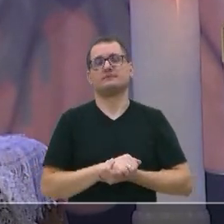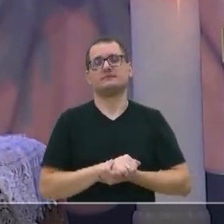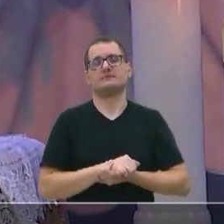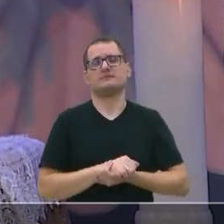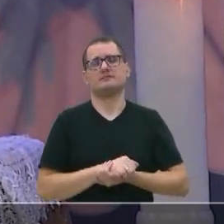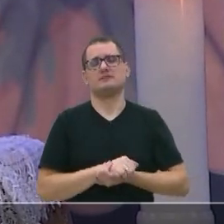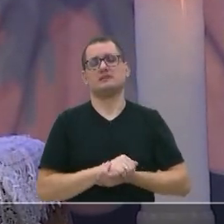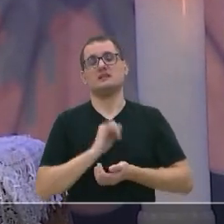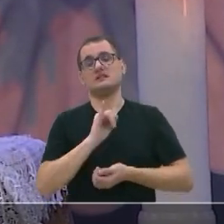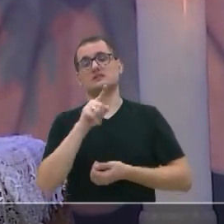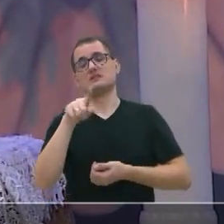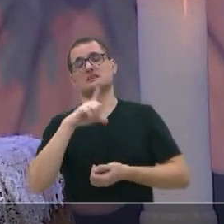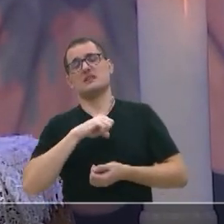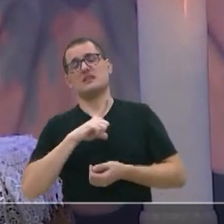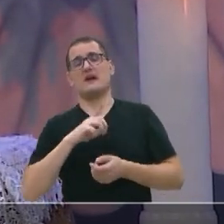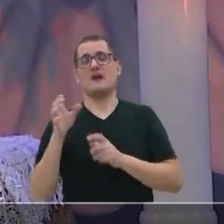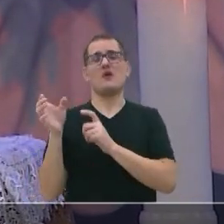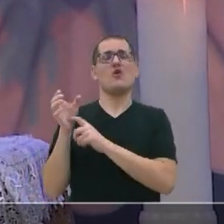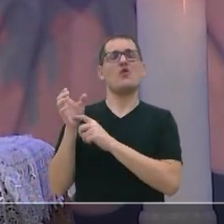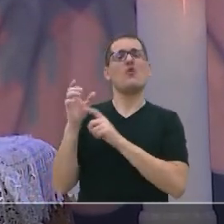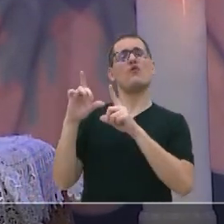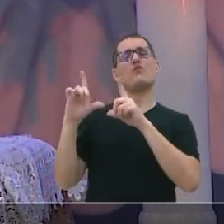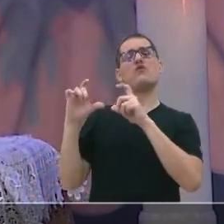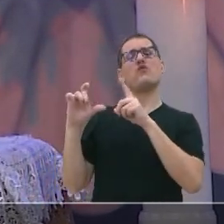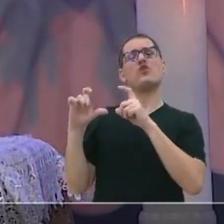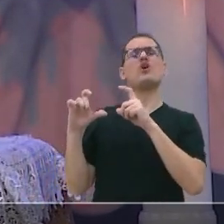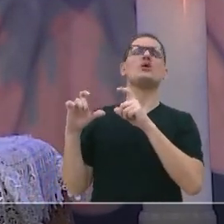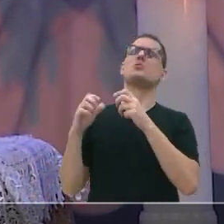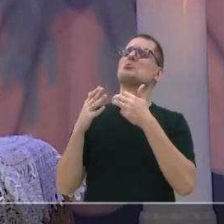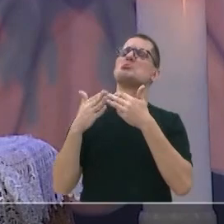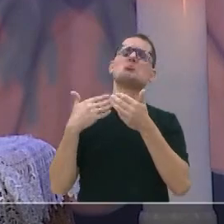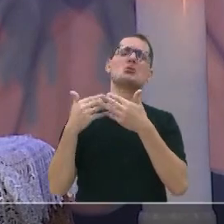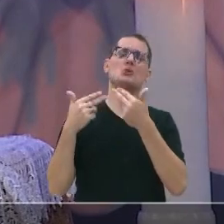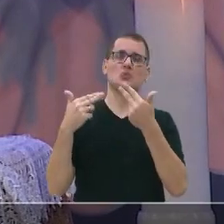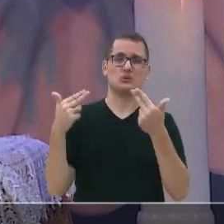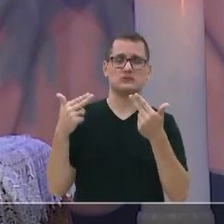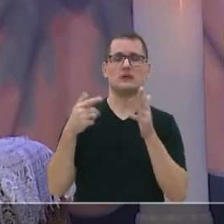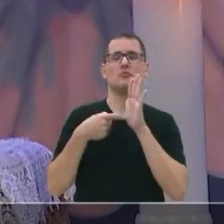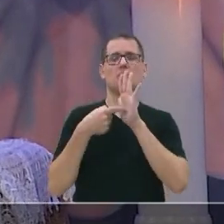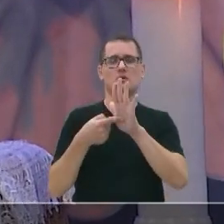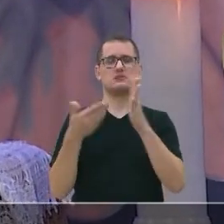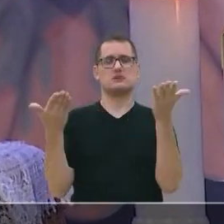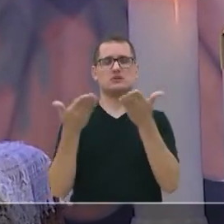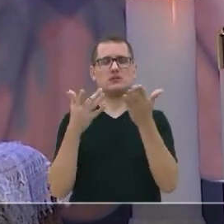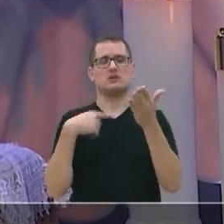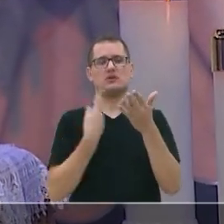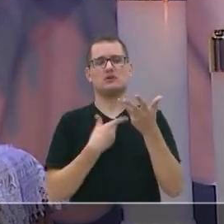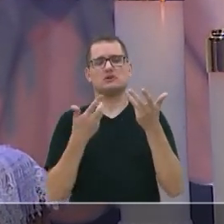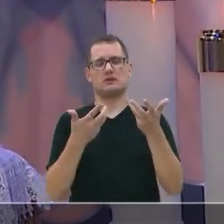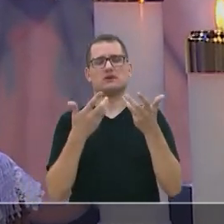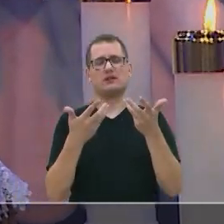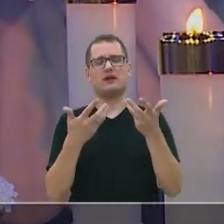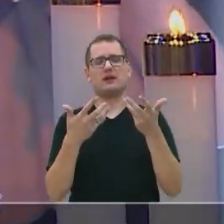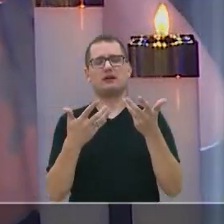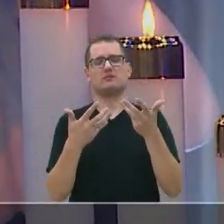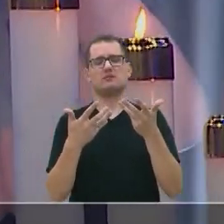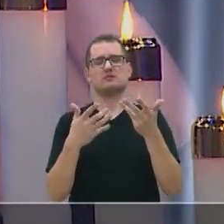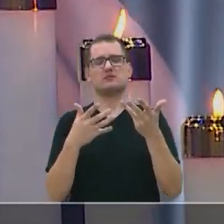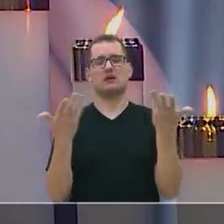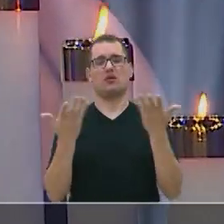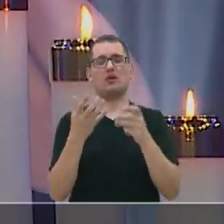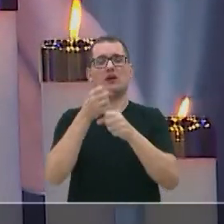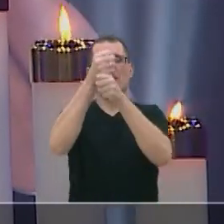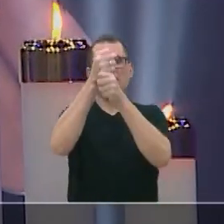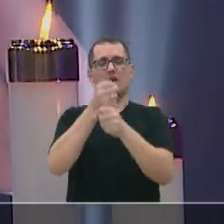se tem alguma foto no seu celular aqui no anfiteatro, apresente neste momento que queremos receber a bênção